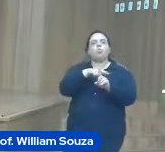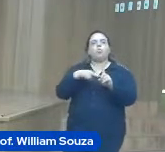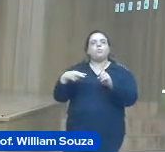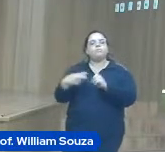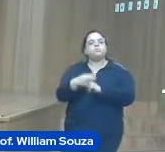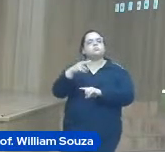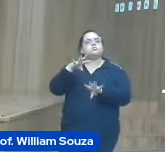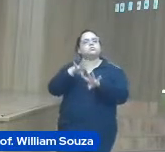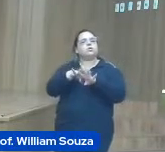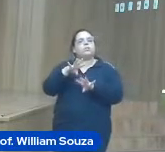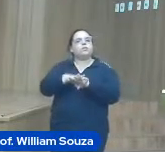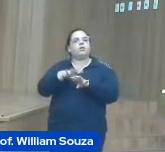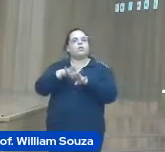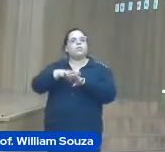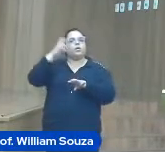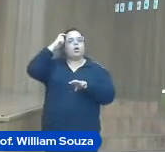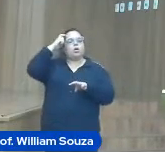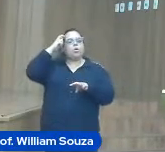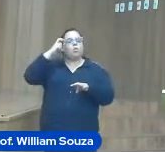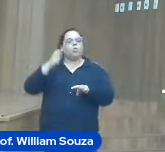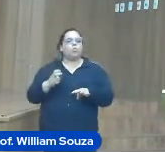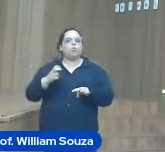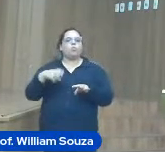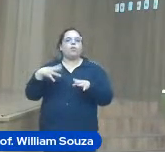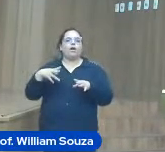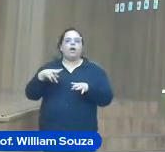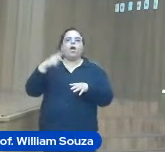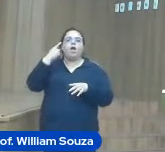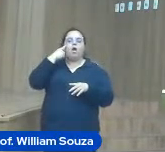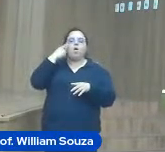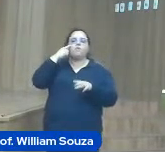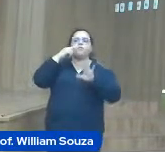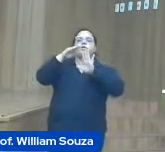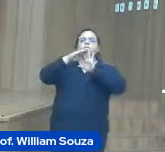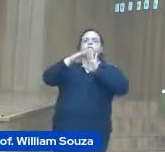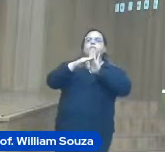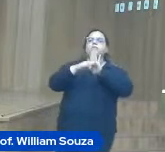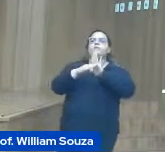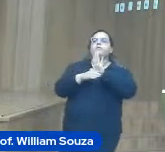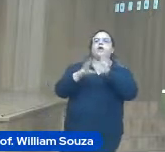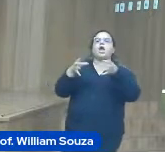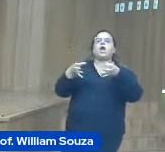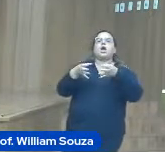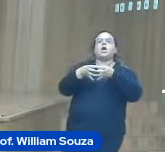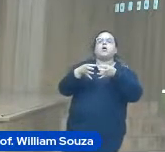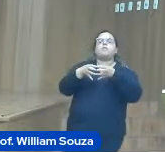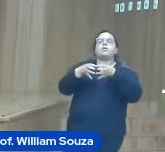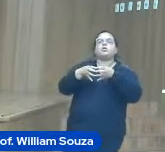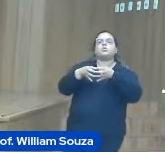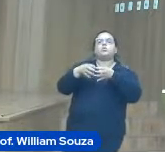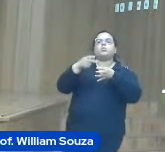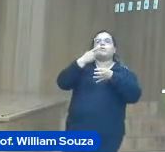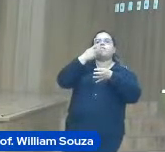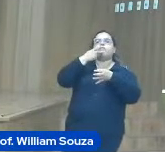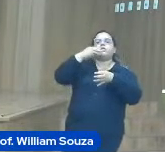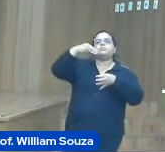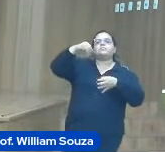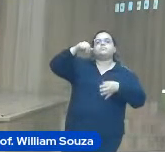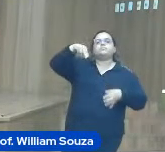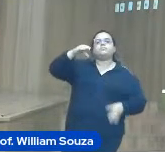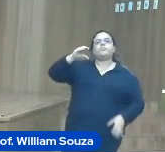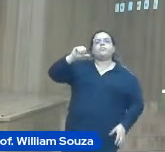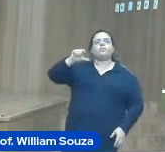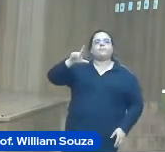matemática cultural. Eu vi aí na programação que vai ter um grupo falando de Mancala, falando de lá do